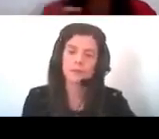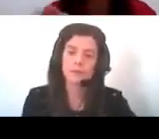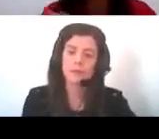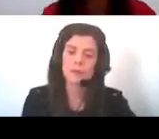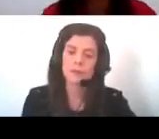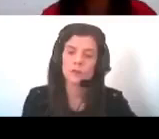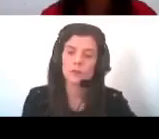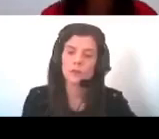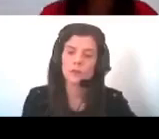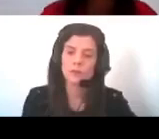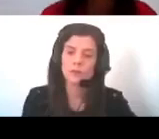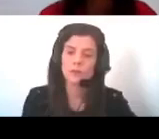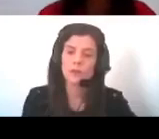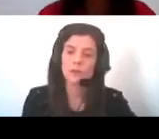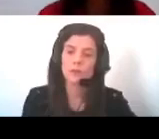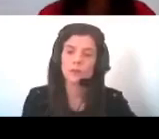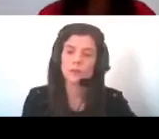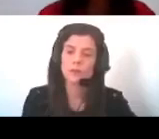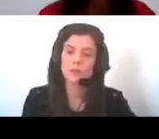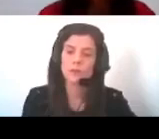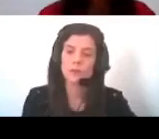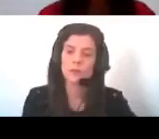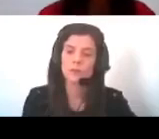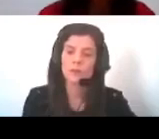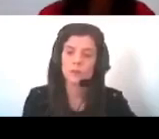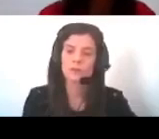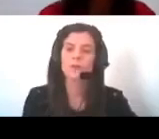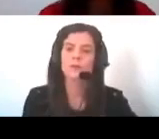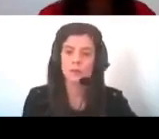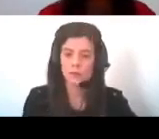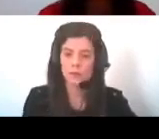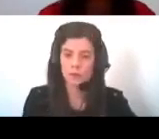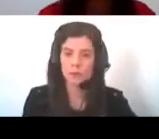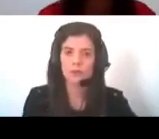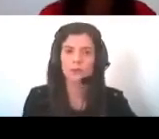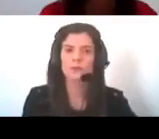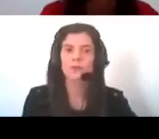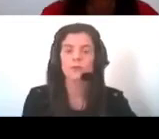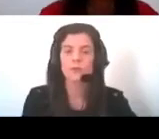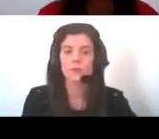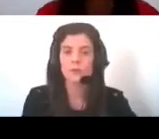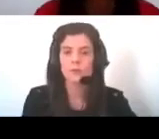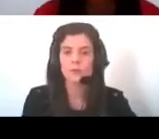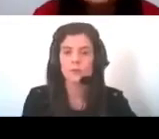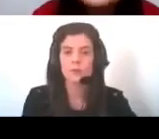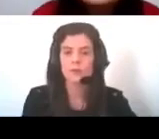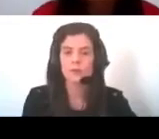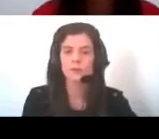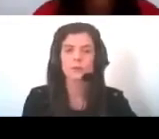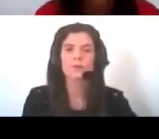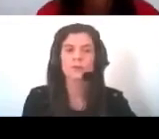e toda a parte de organização do Diário Oficial é feito por essa secretaria, pela Secretaria de Negócios